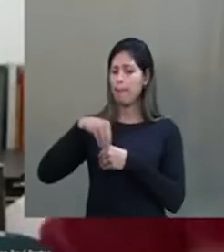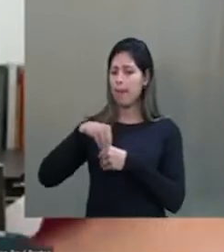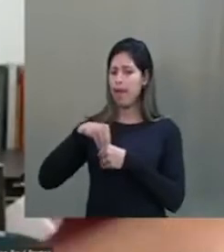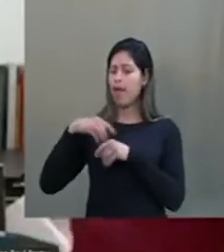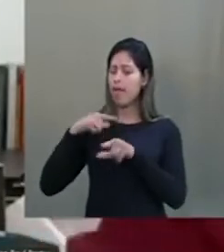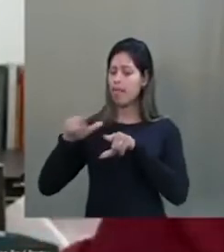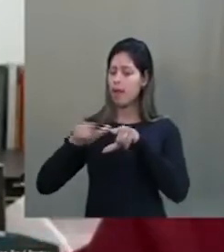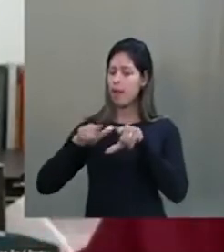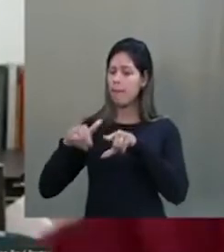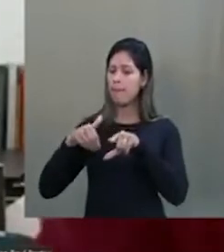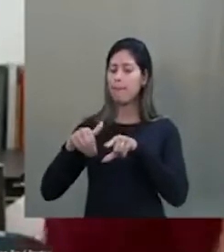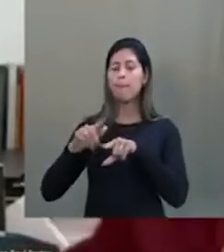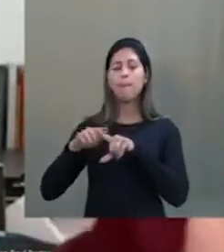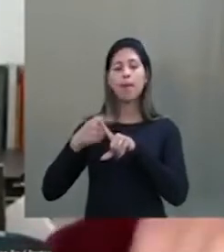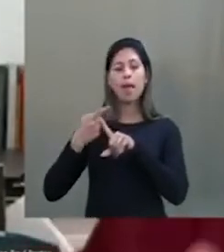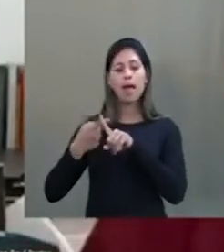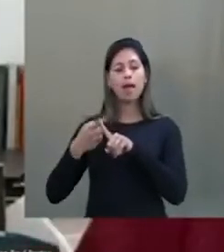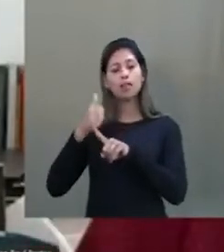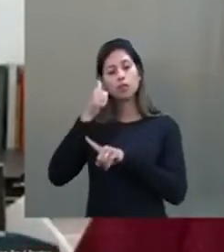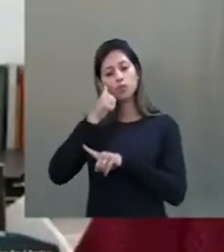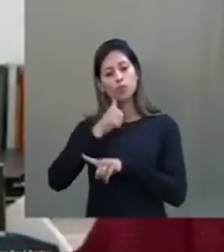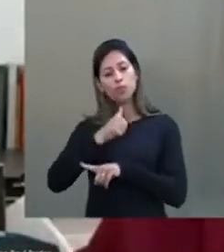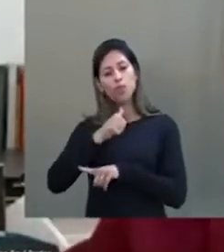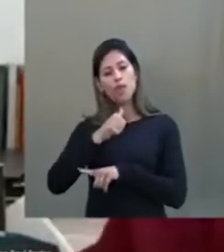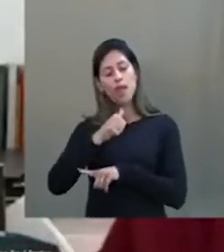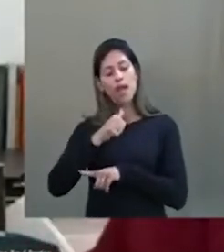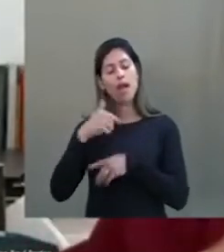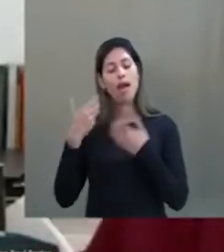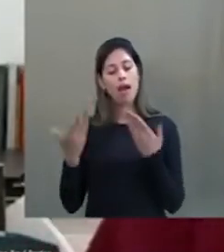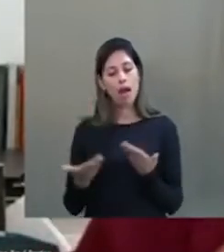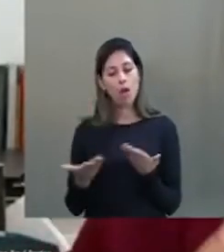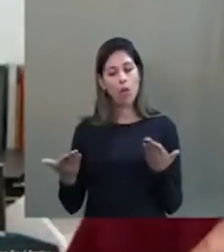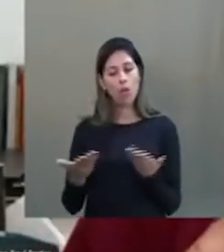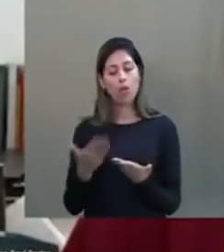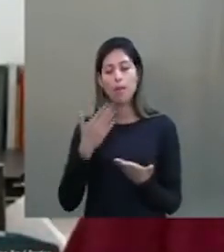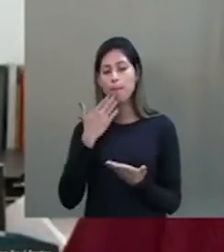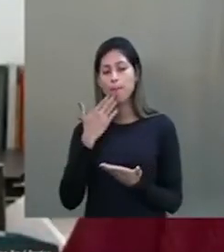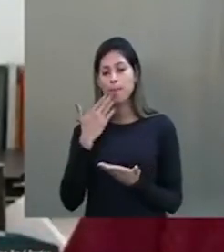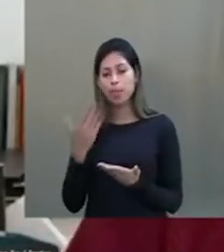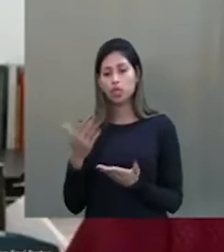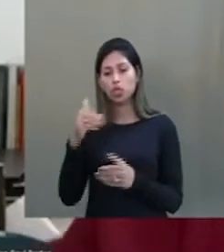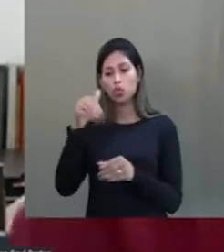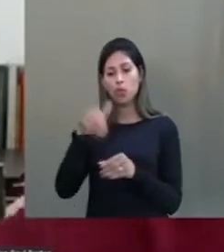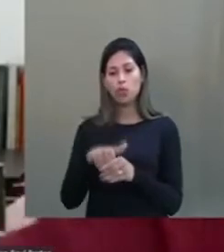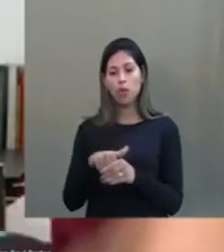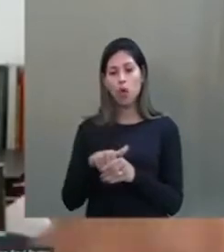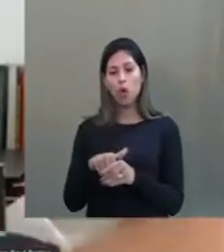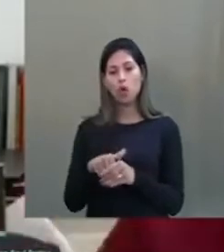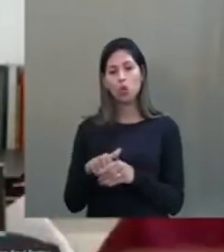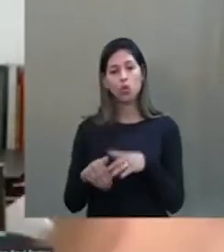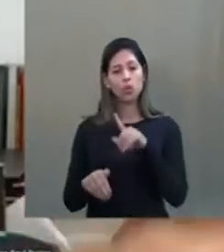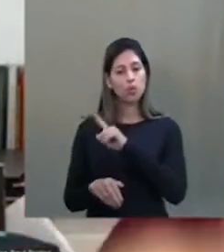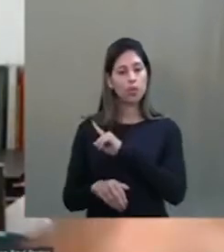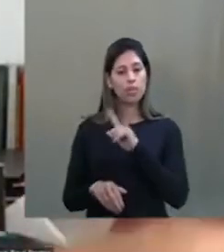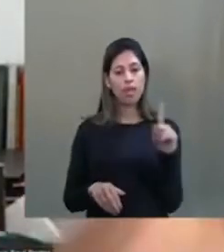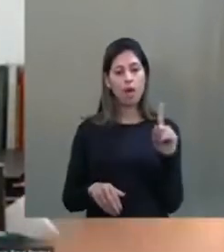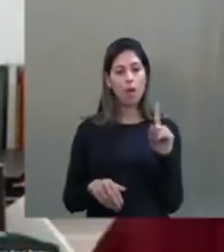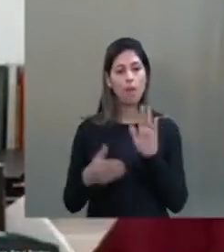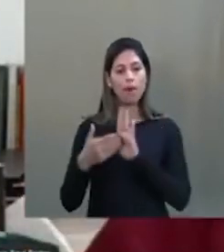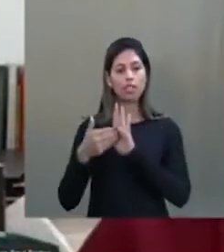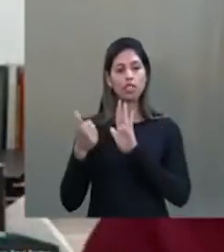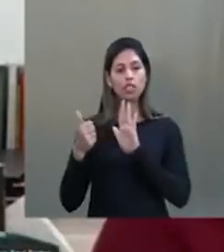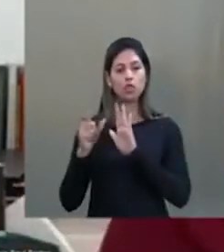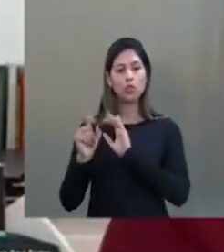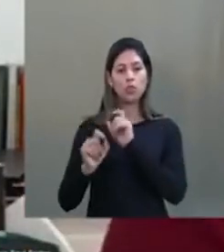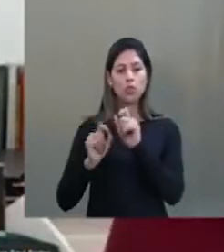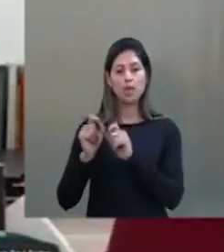já votamos a favor. Nós estamos pedindo voto não para retirada do direito